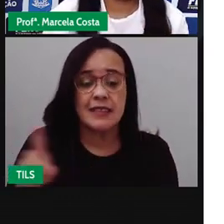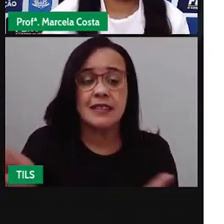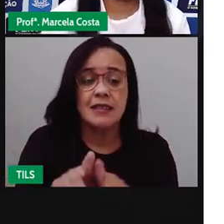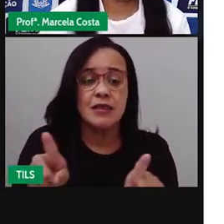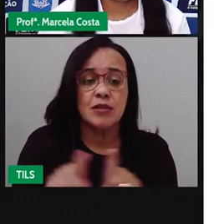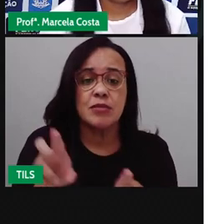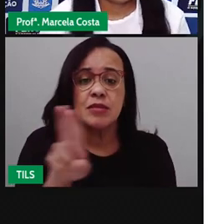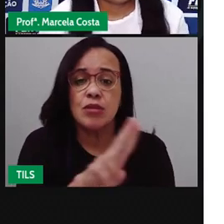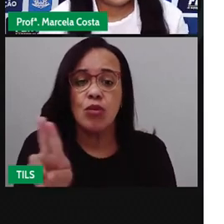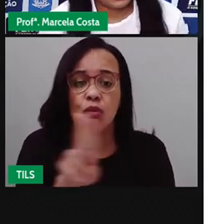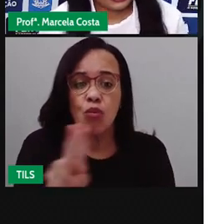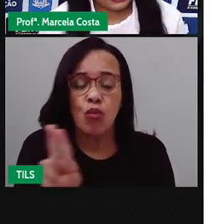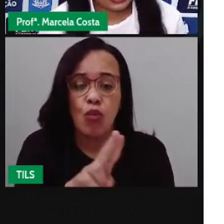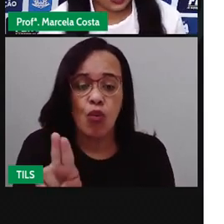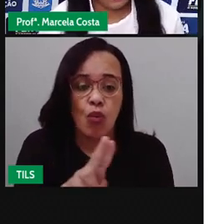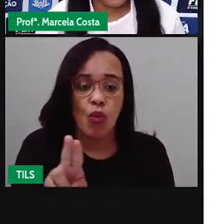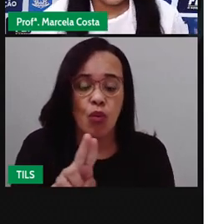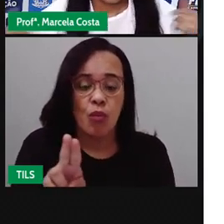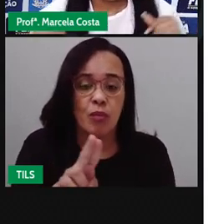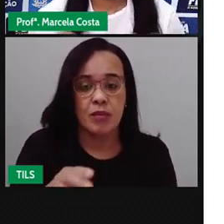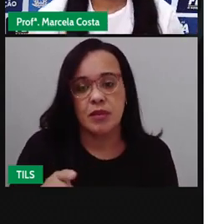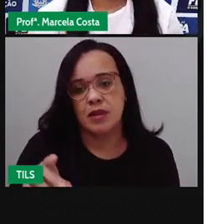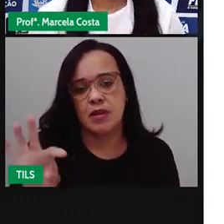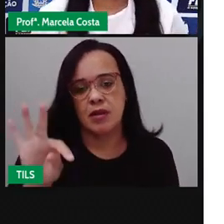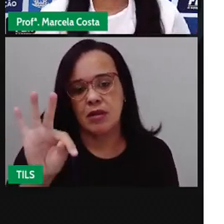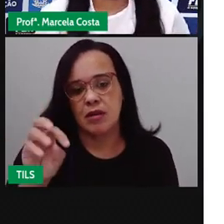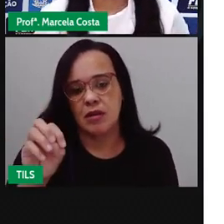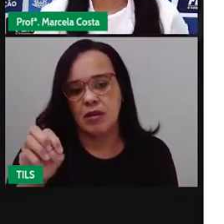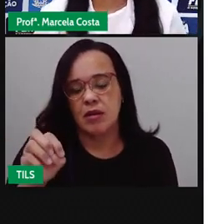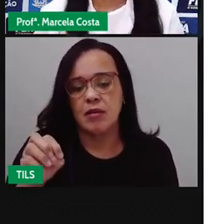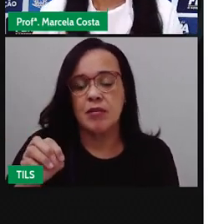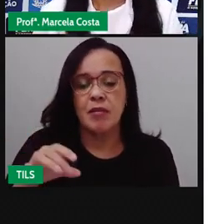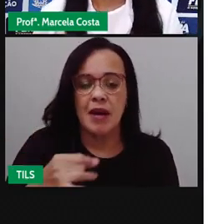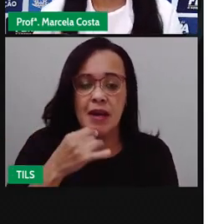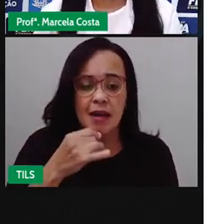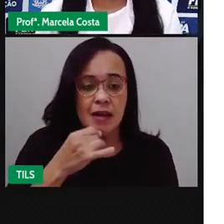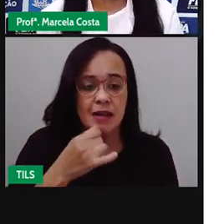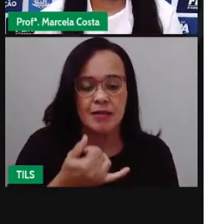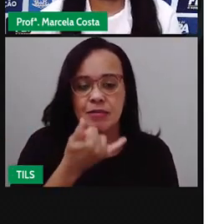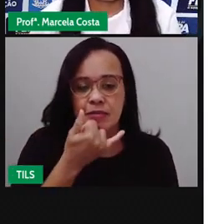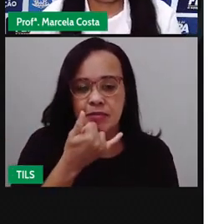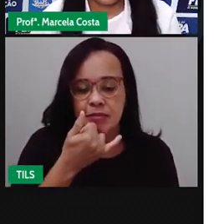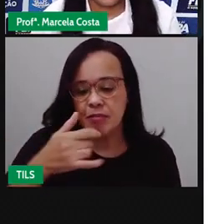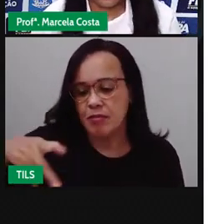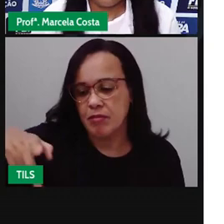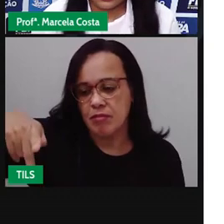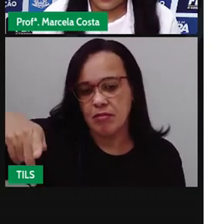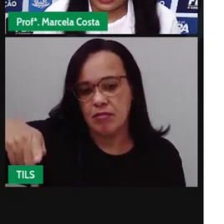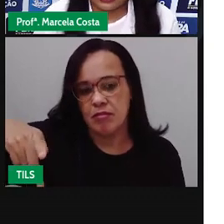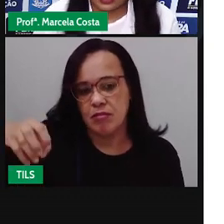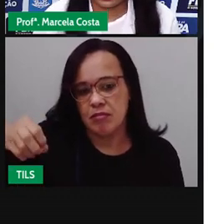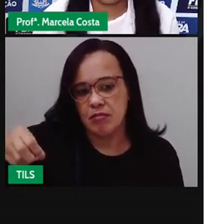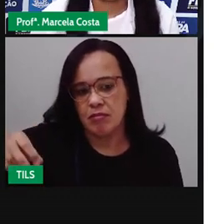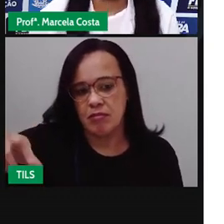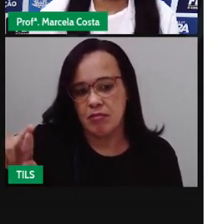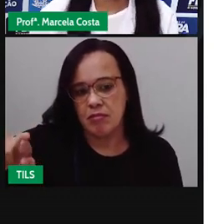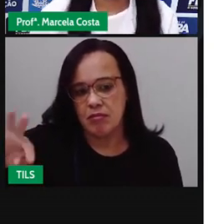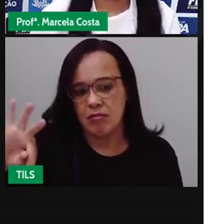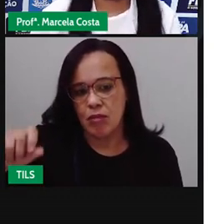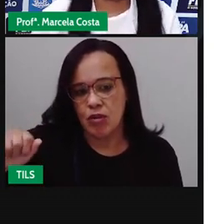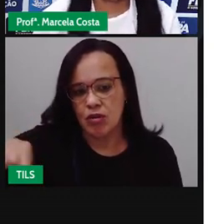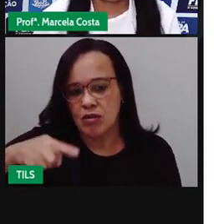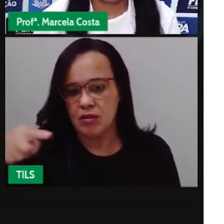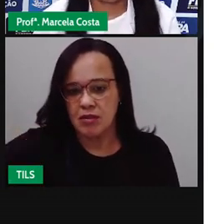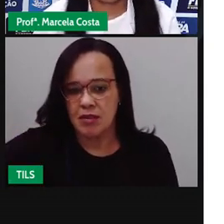nessa região de transição. Agora, criançada, eu vou pedir para você pegar o seu caderno, que a